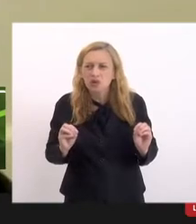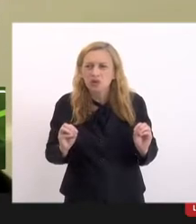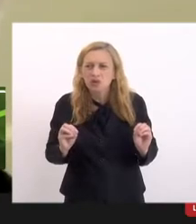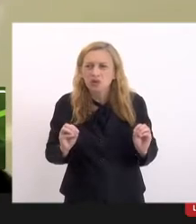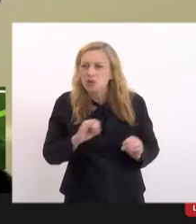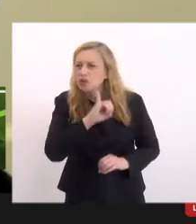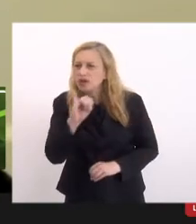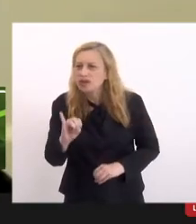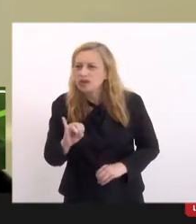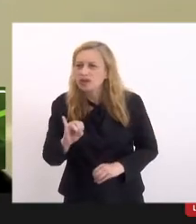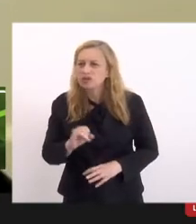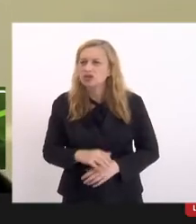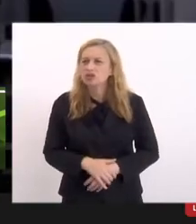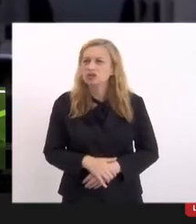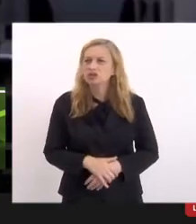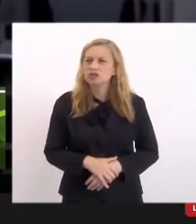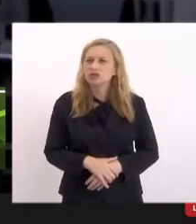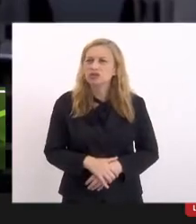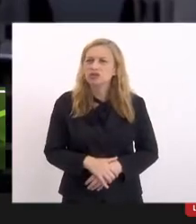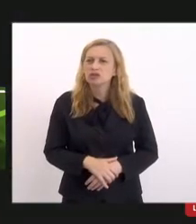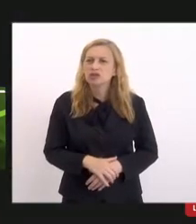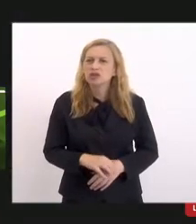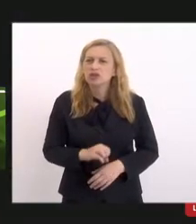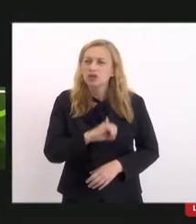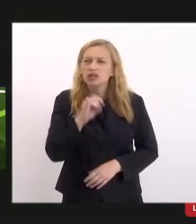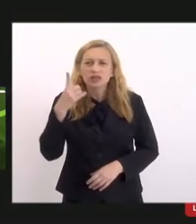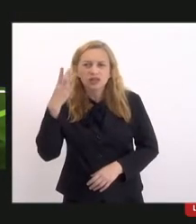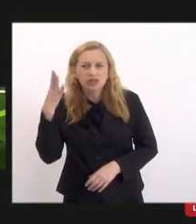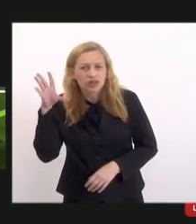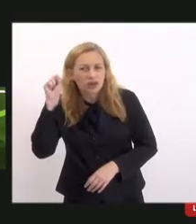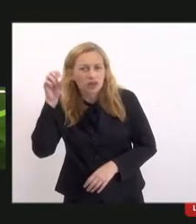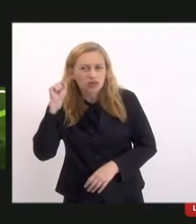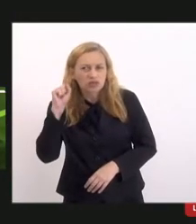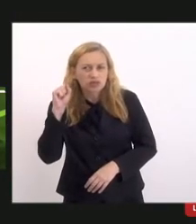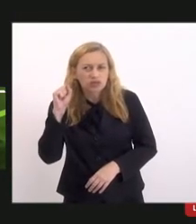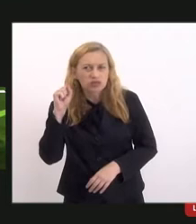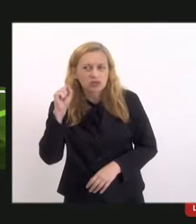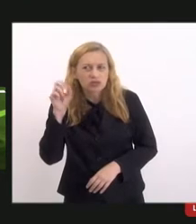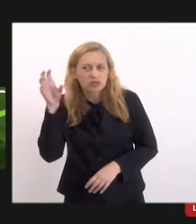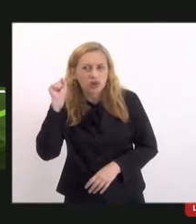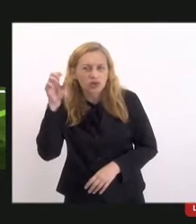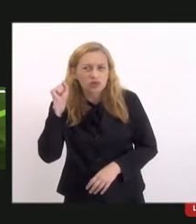Alô? Não está saindo? Não está saindo?